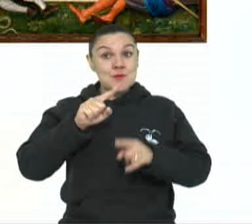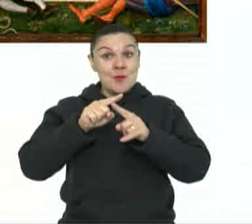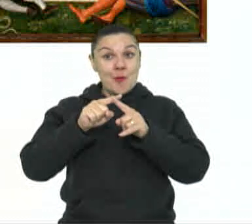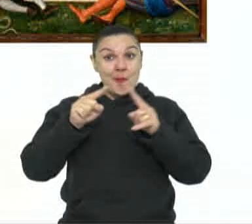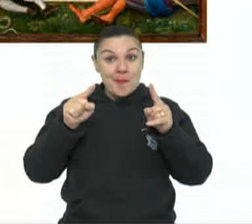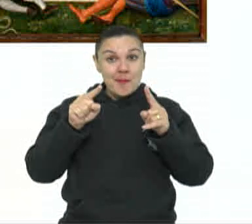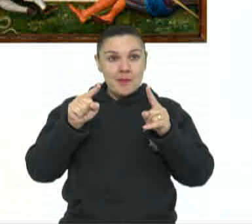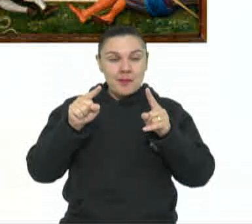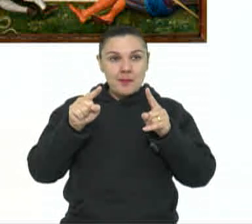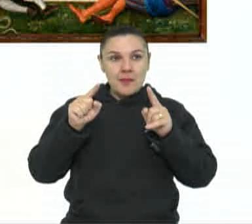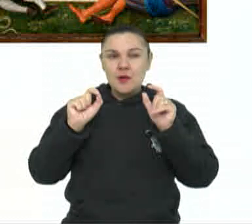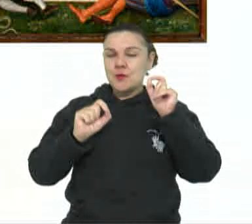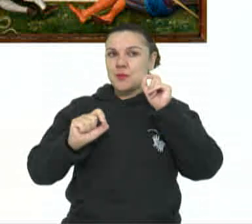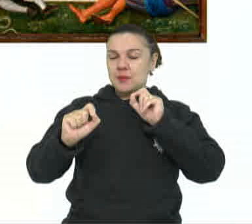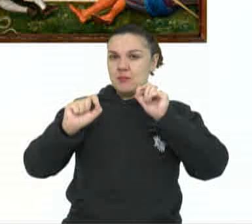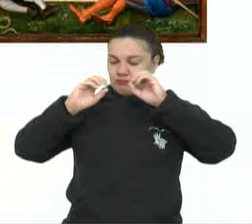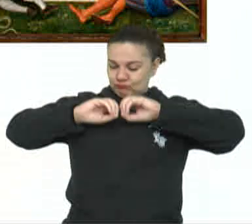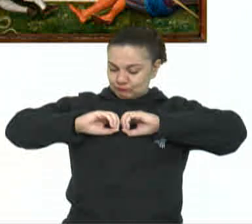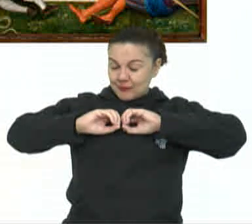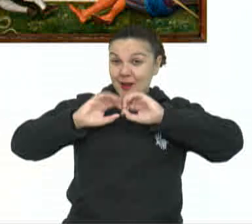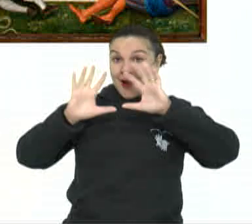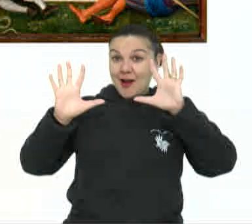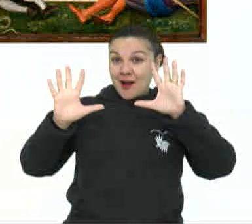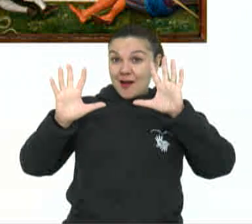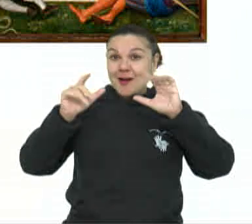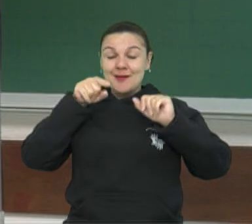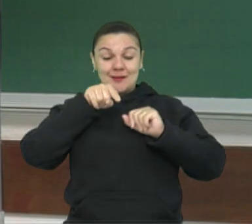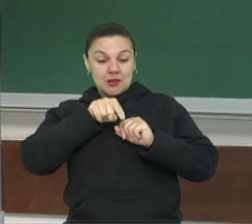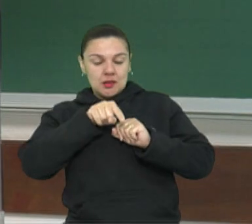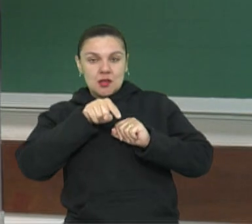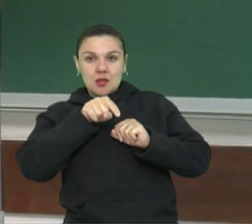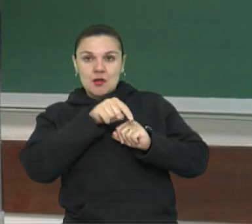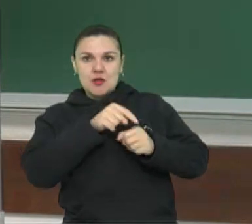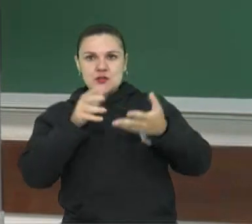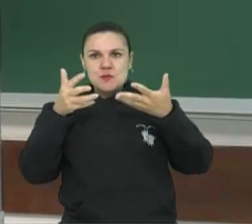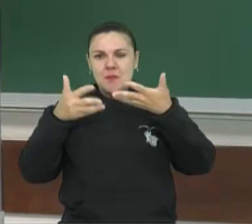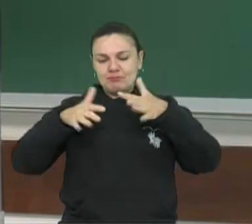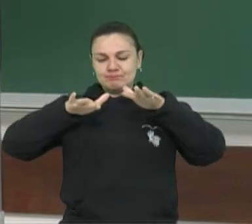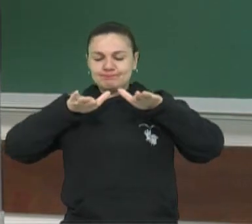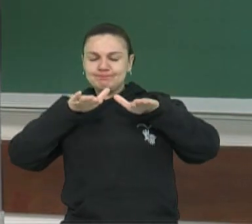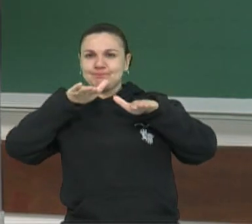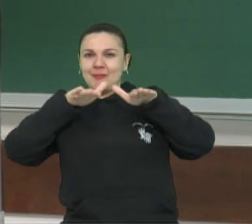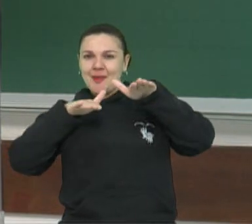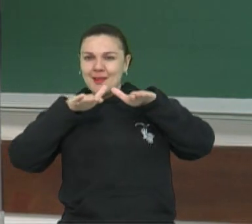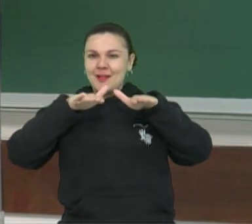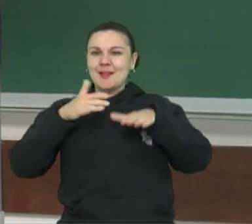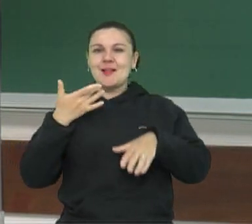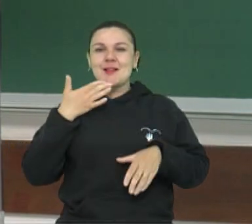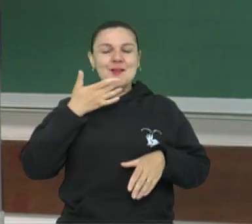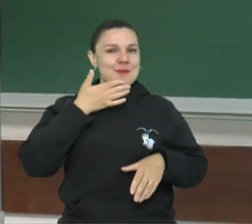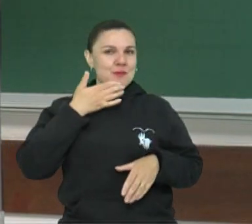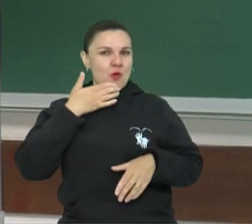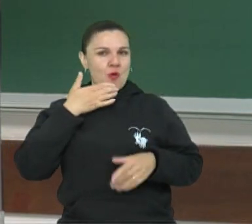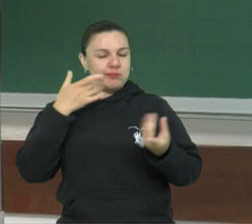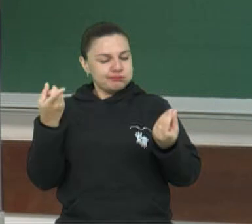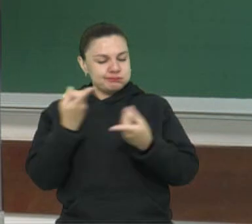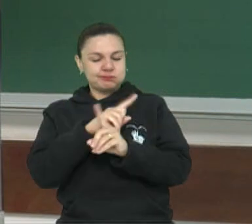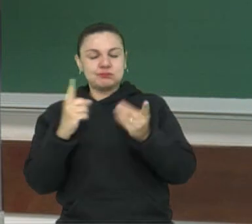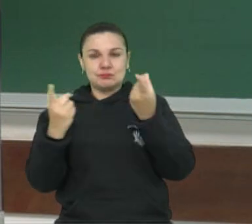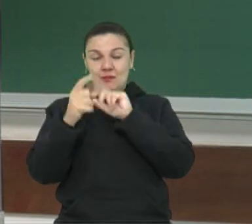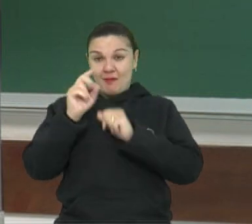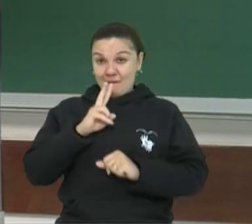elas feitas com nitidez, né? Mostrando ali um equilíbrio cromático. Os contrastes são